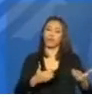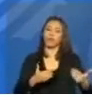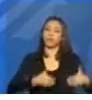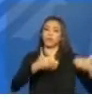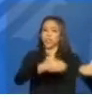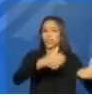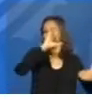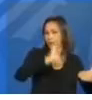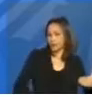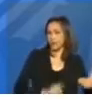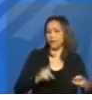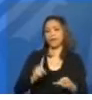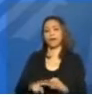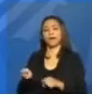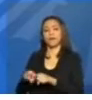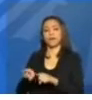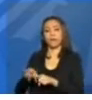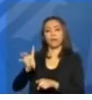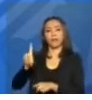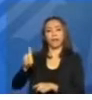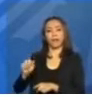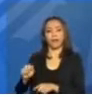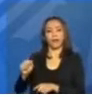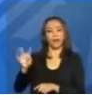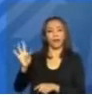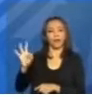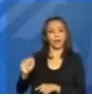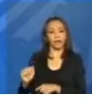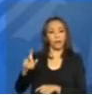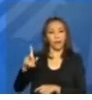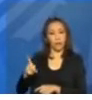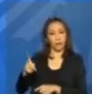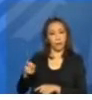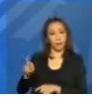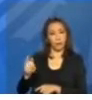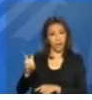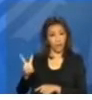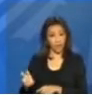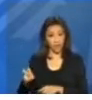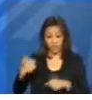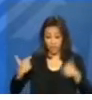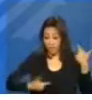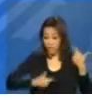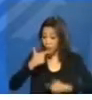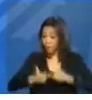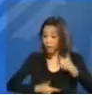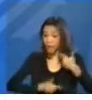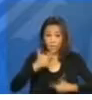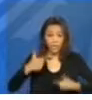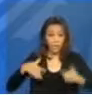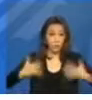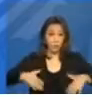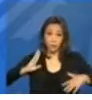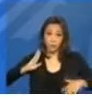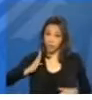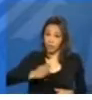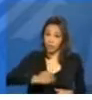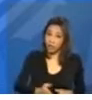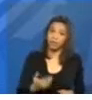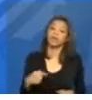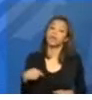ninguém dorme faz 10 dias, mas, de novo, aqui é muito importante, porque todos nós sabemos